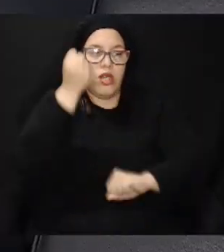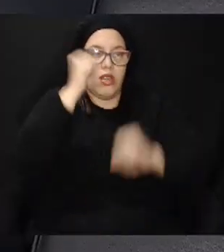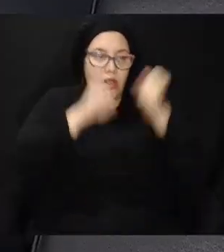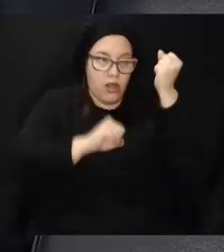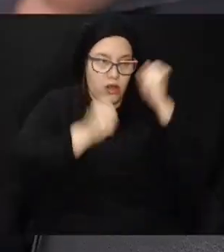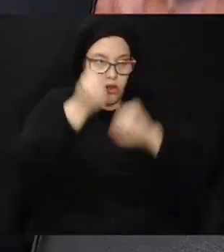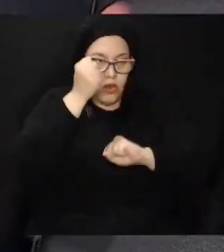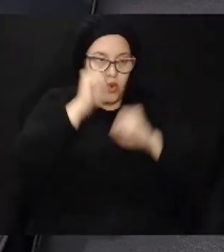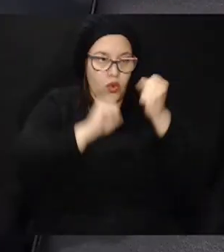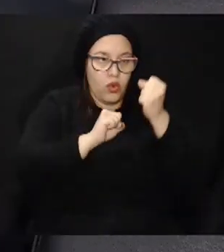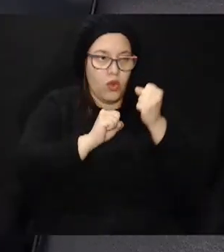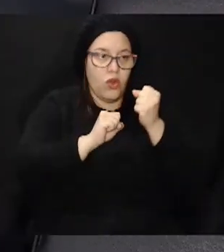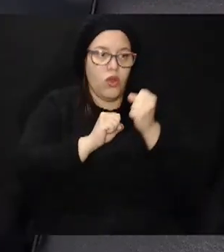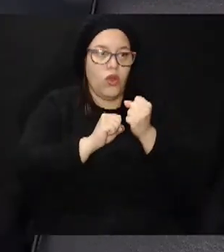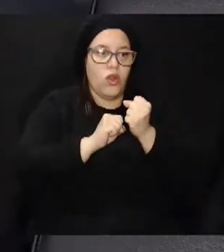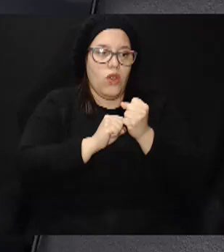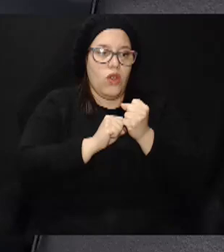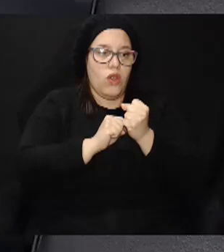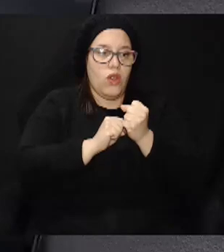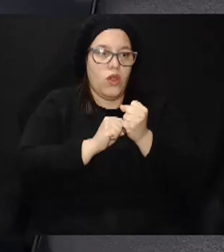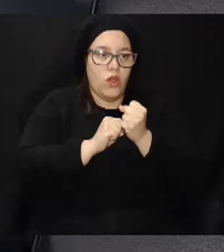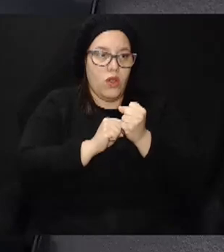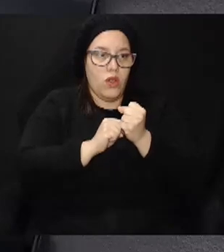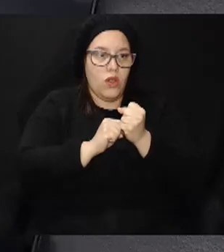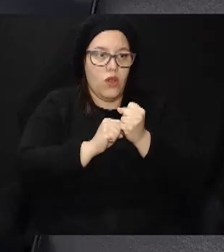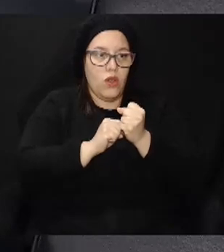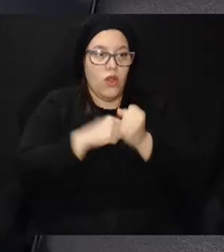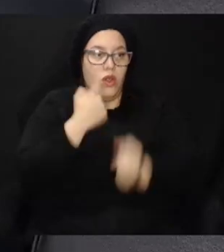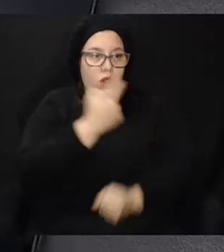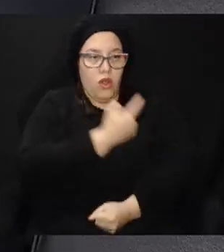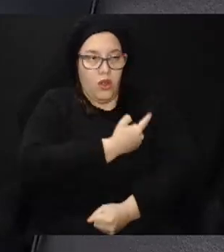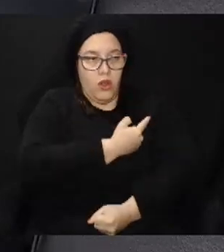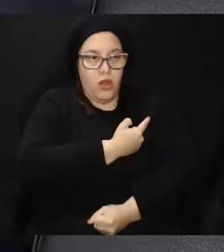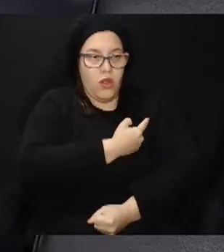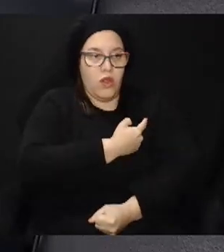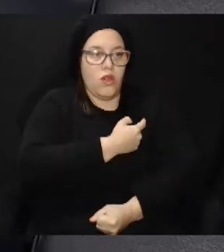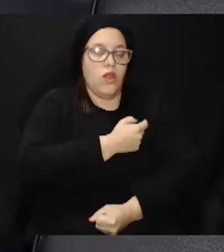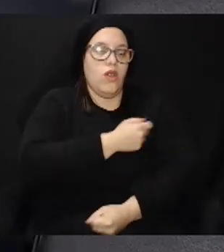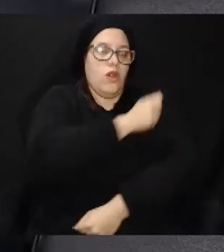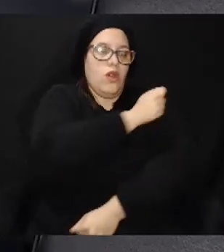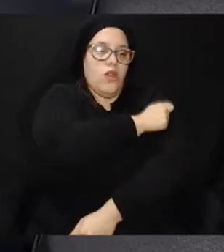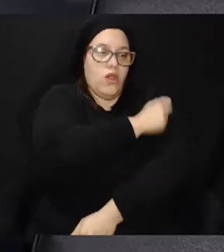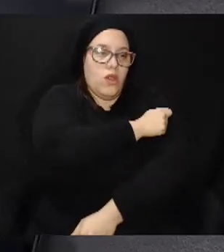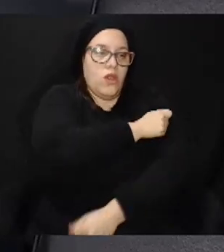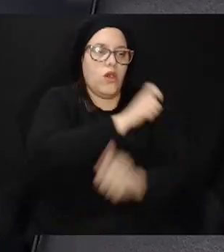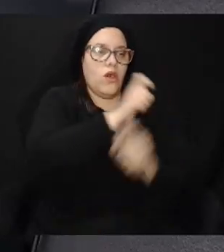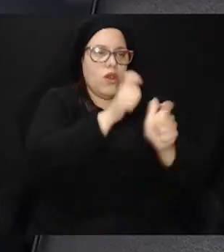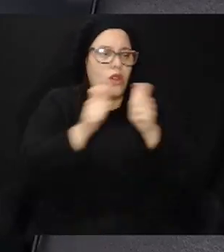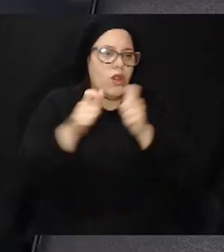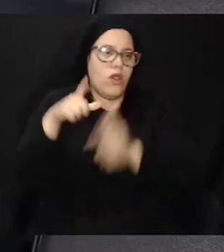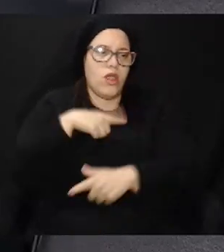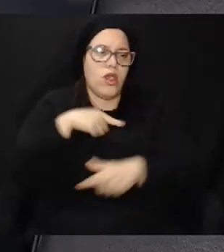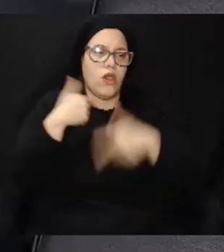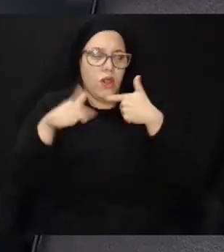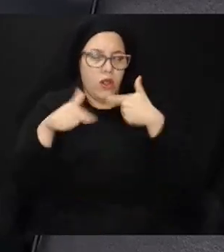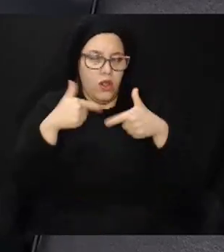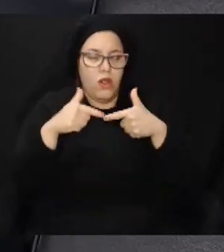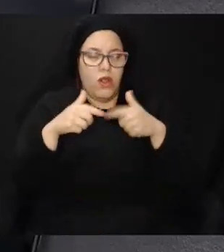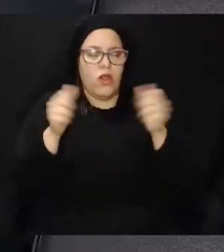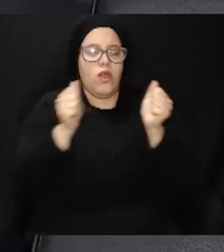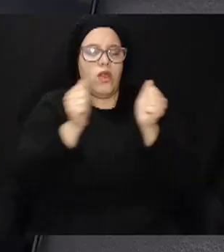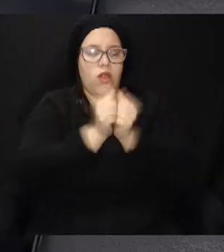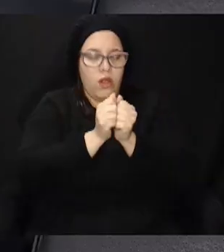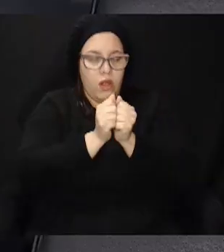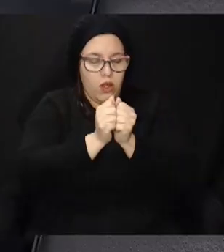da governança, né, que é o caso nosso como autoridade, cada um tem o seu trabalho. E quando nos juntamos e